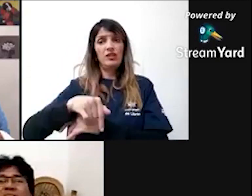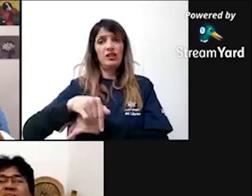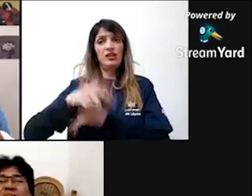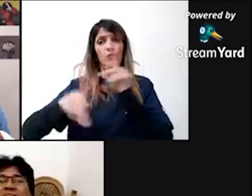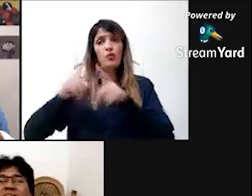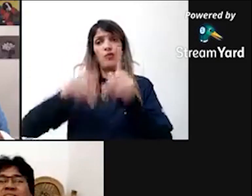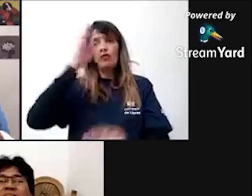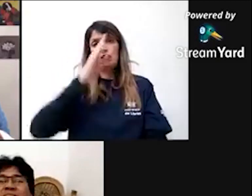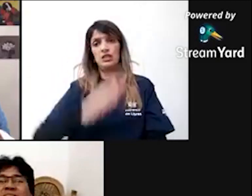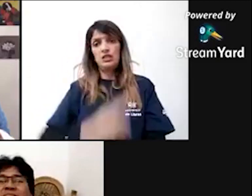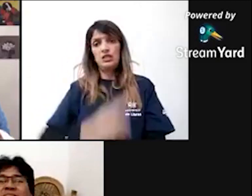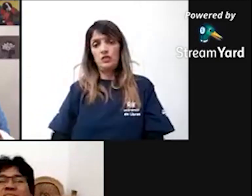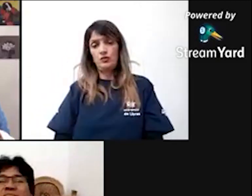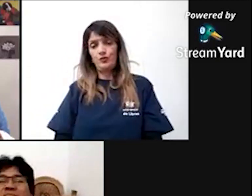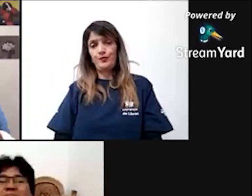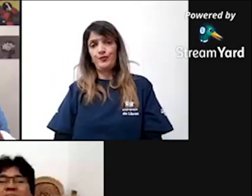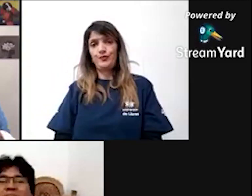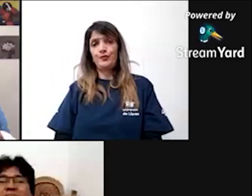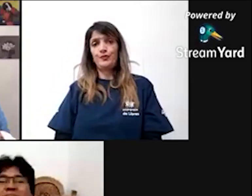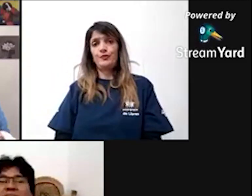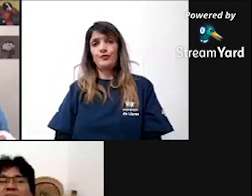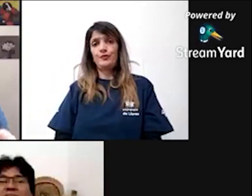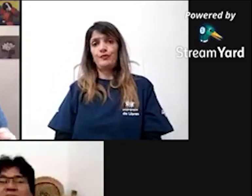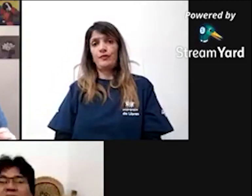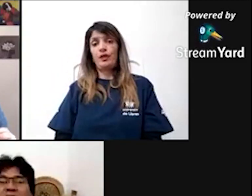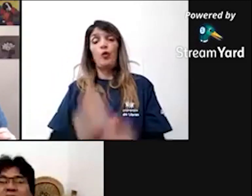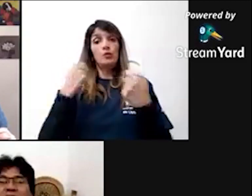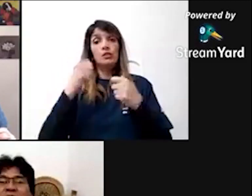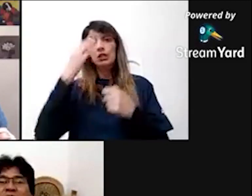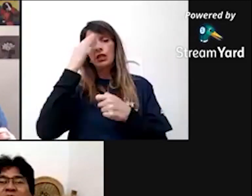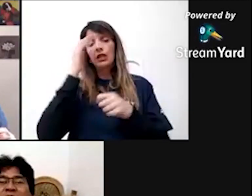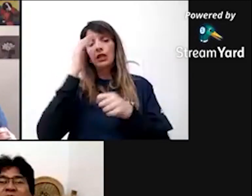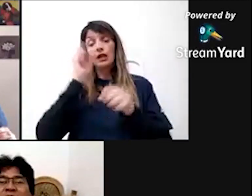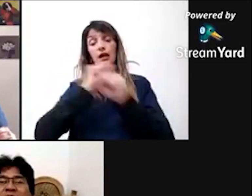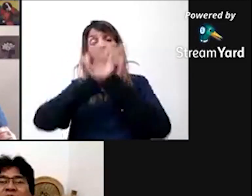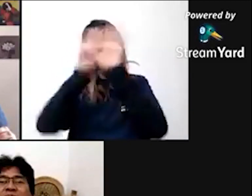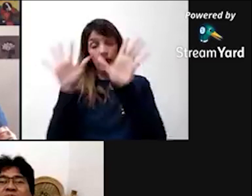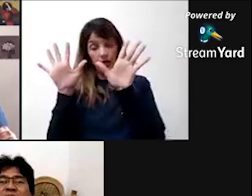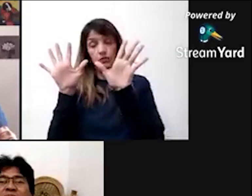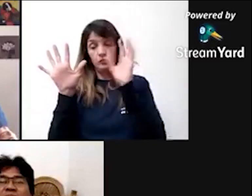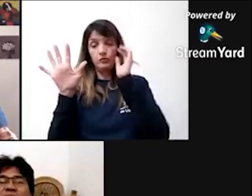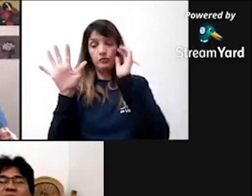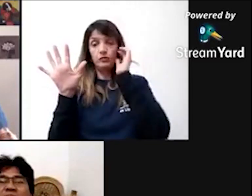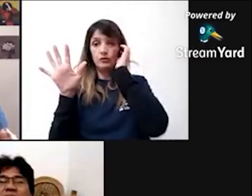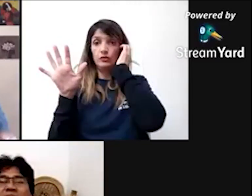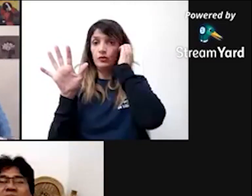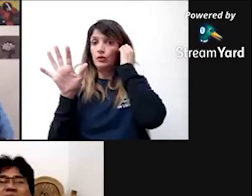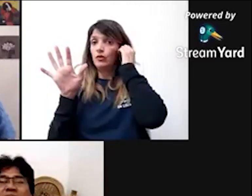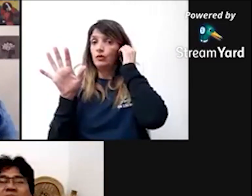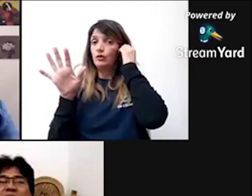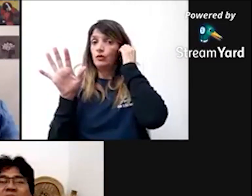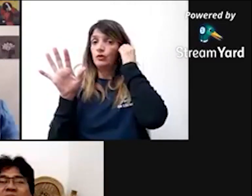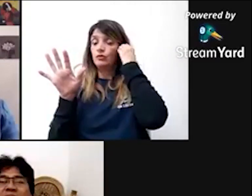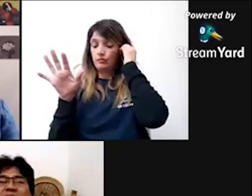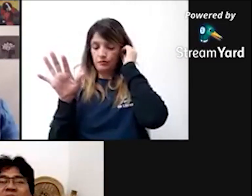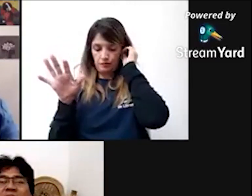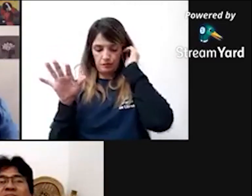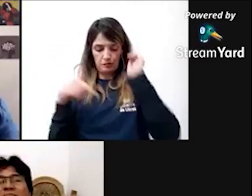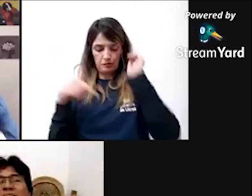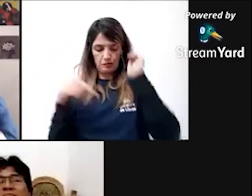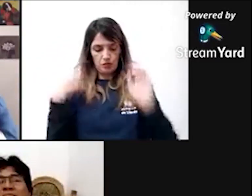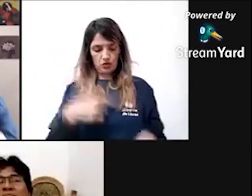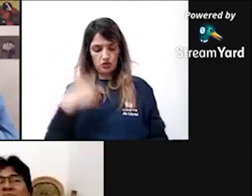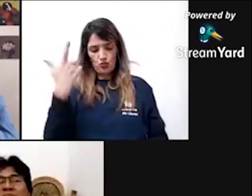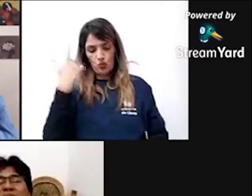isso a gente precisa estar bem claro dentro da gente, né? Bem claro dentro da gente, para a gente poder